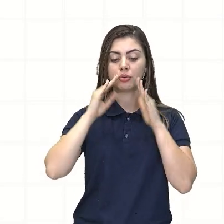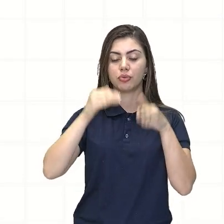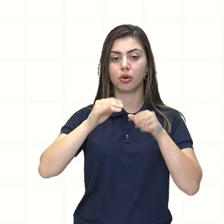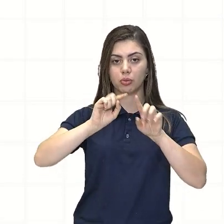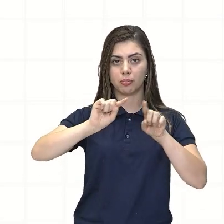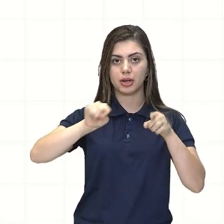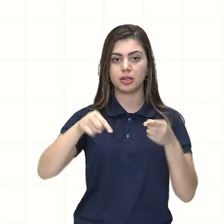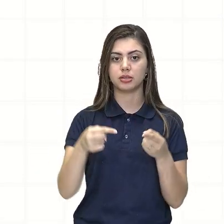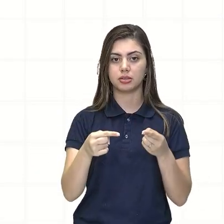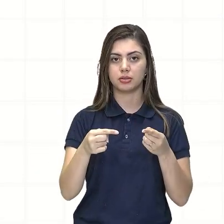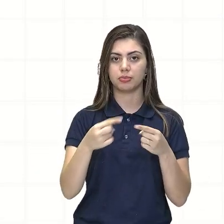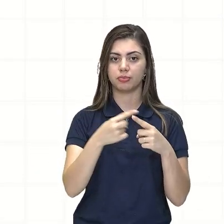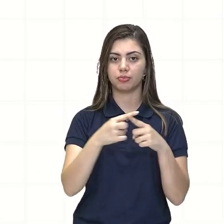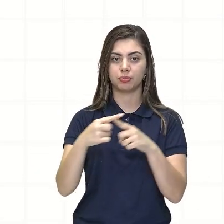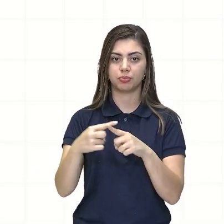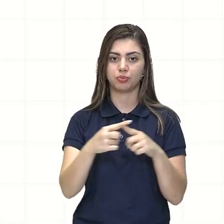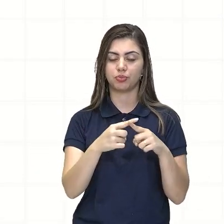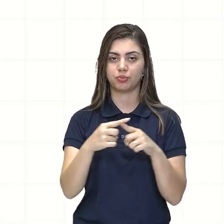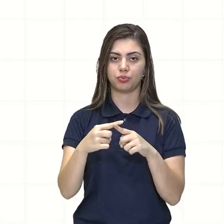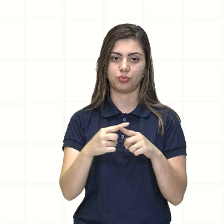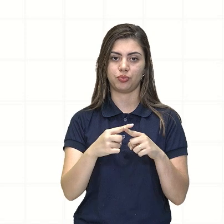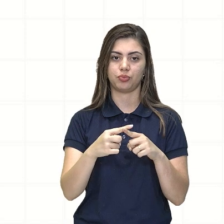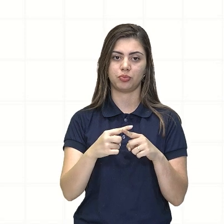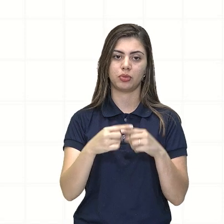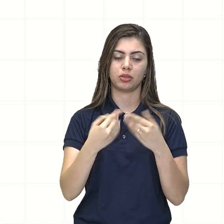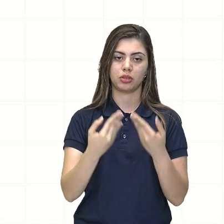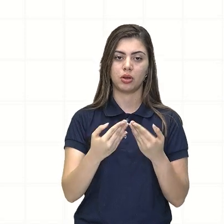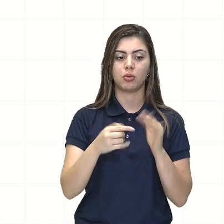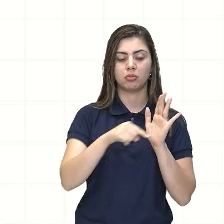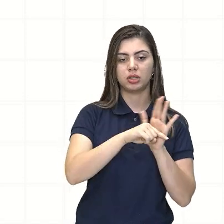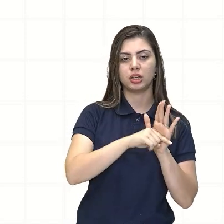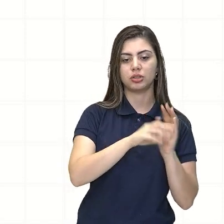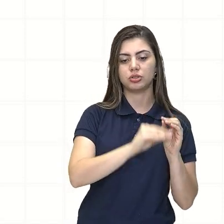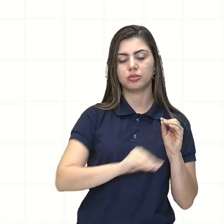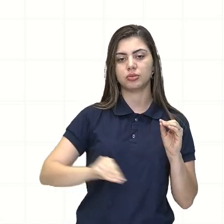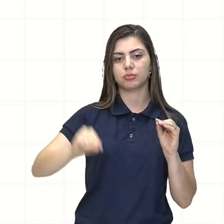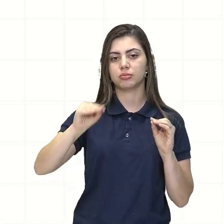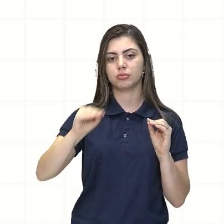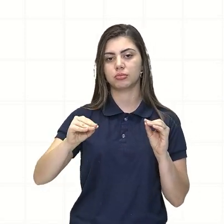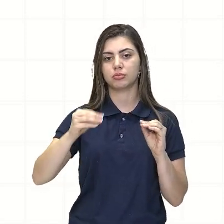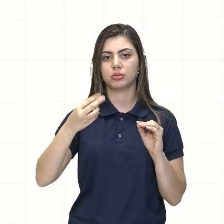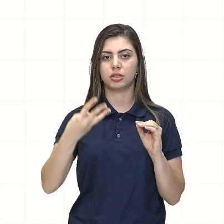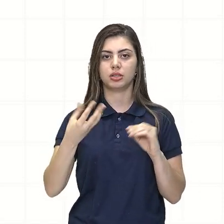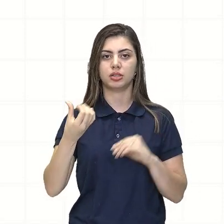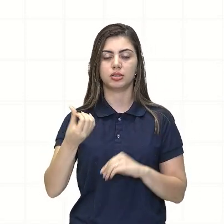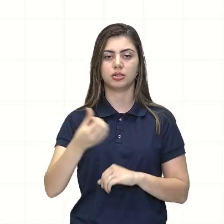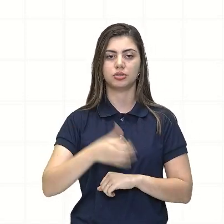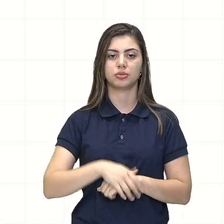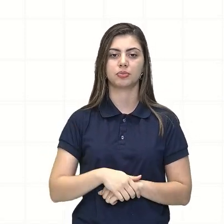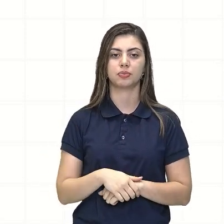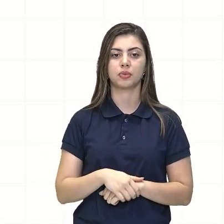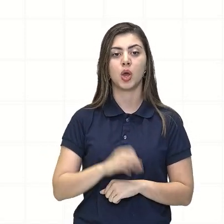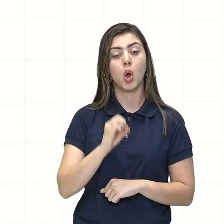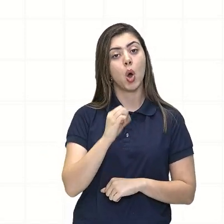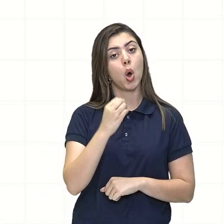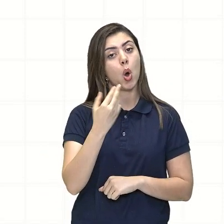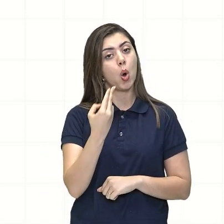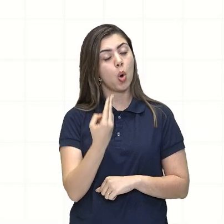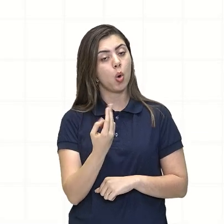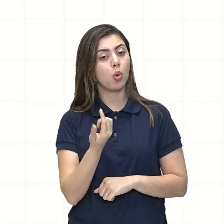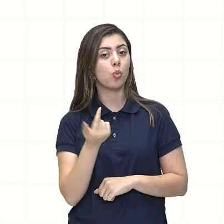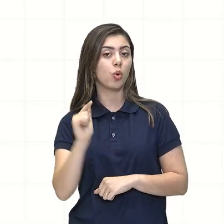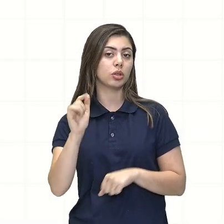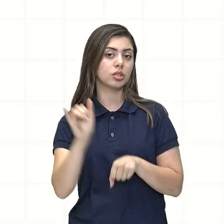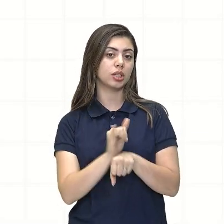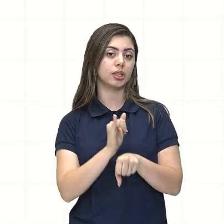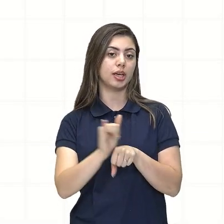seja, somente os meus números. 9 vezes 4, 36. Ou eu posso fazer pelo meu jogo de